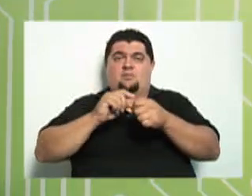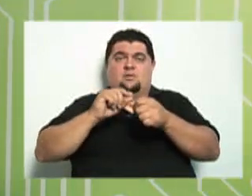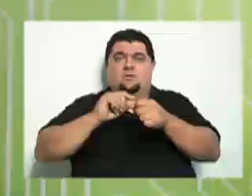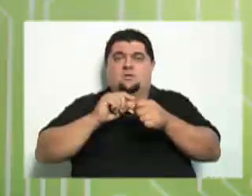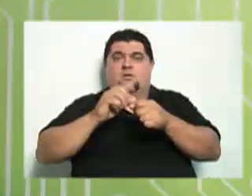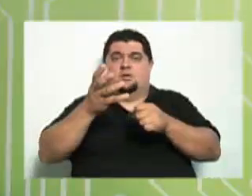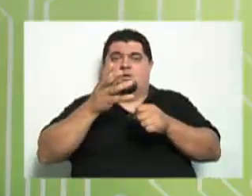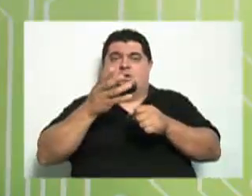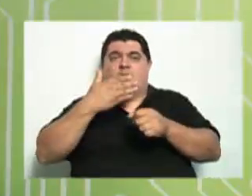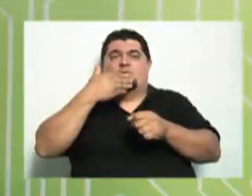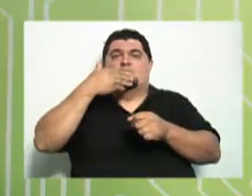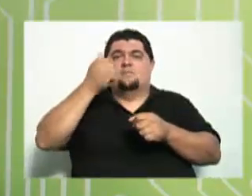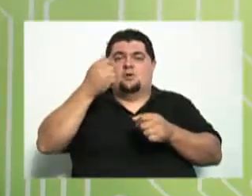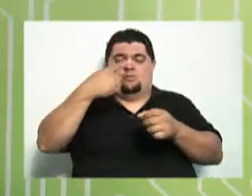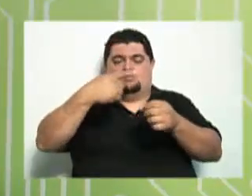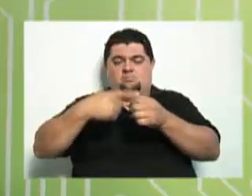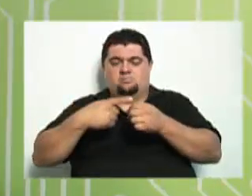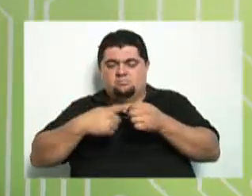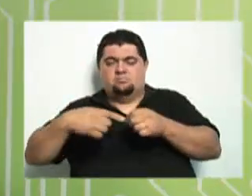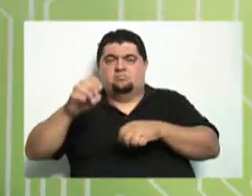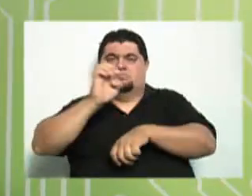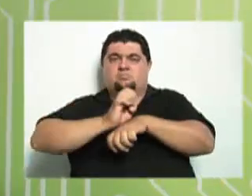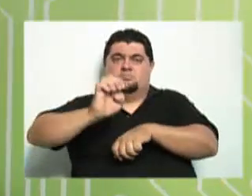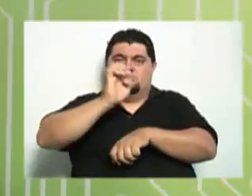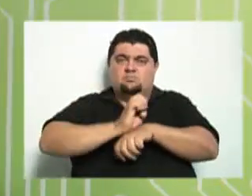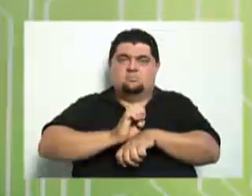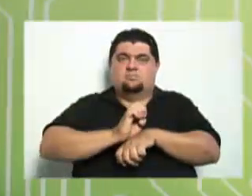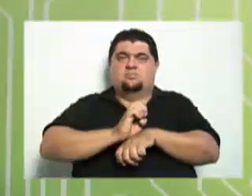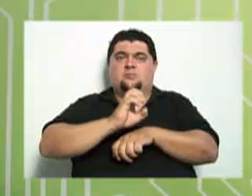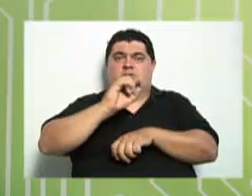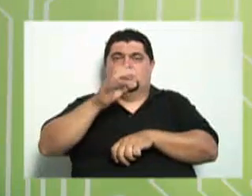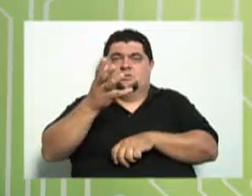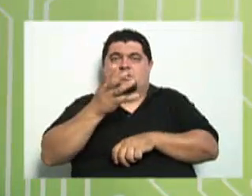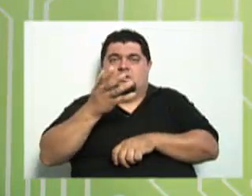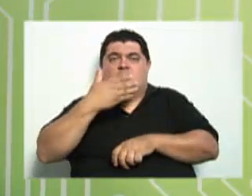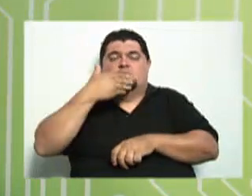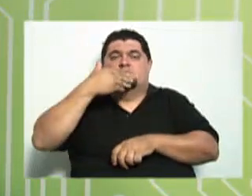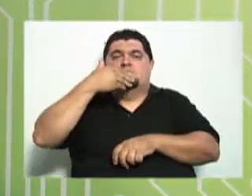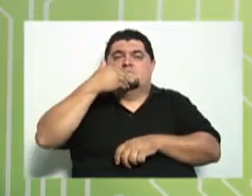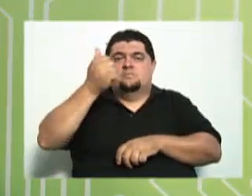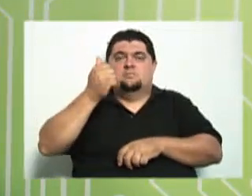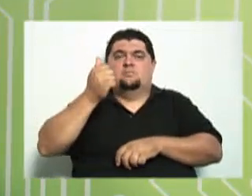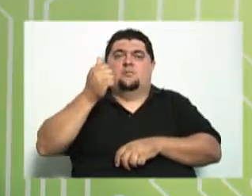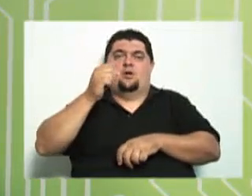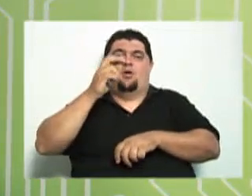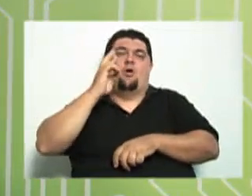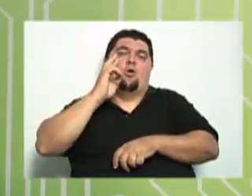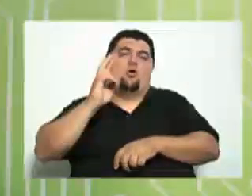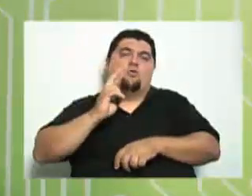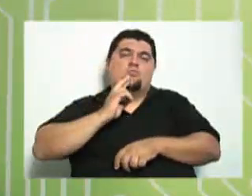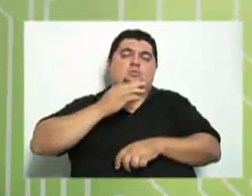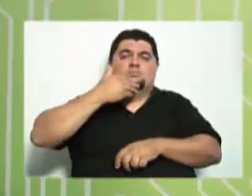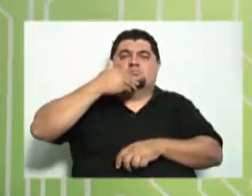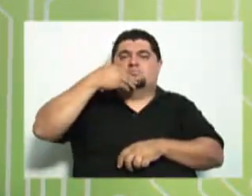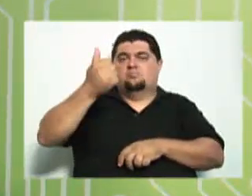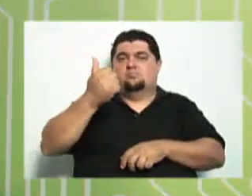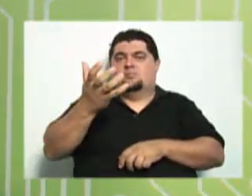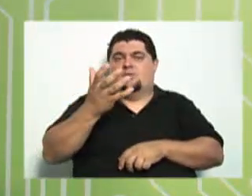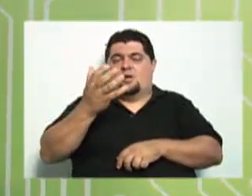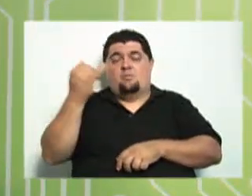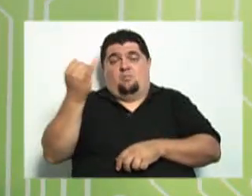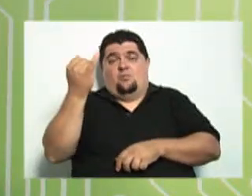quer melhorar como município, como estado, se a gente busca a melhoria da economia regional de Rondônia, é importante haver